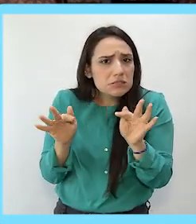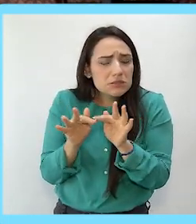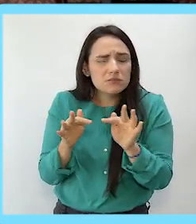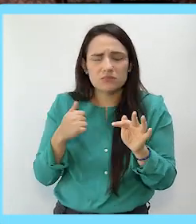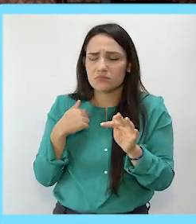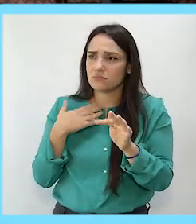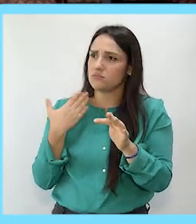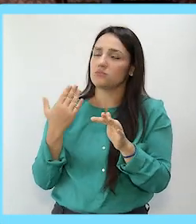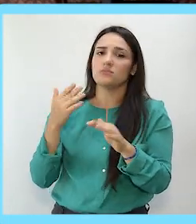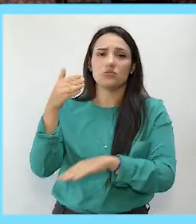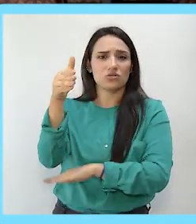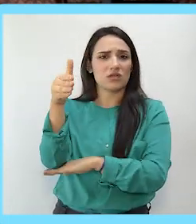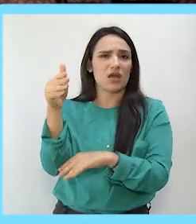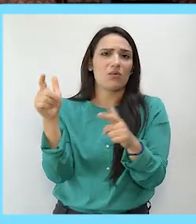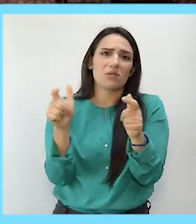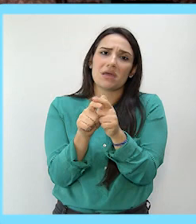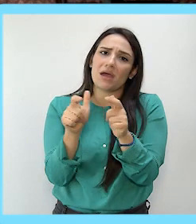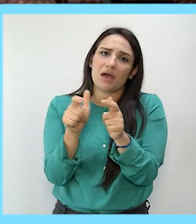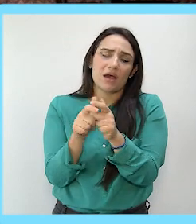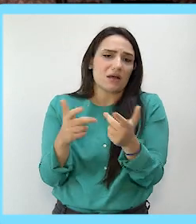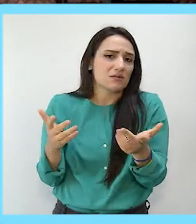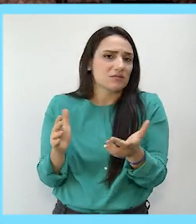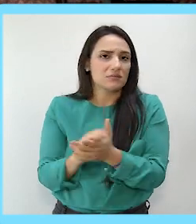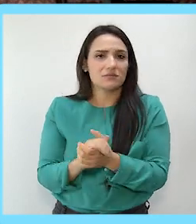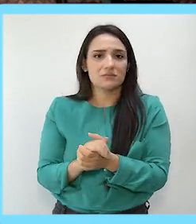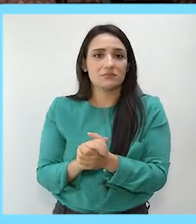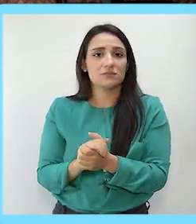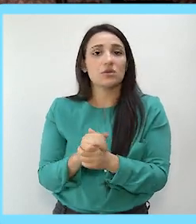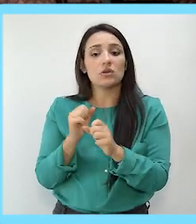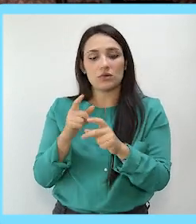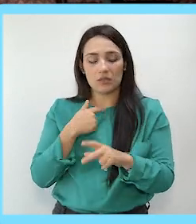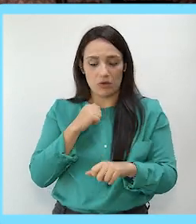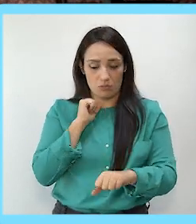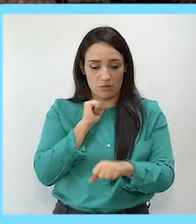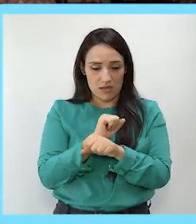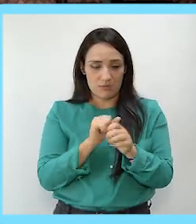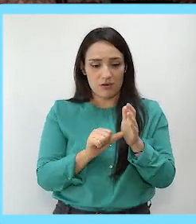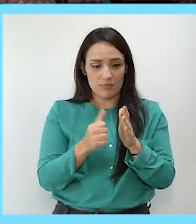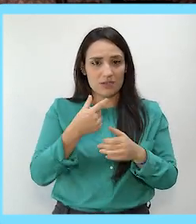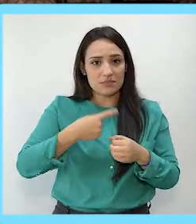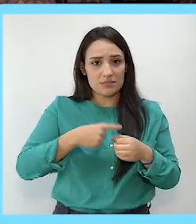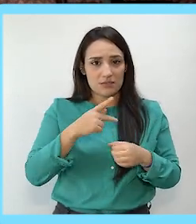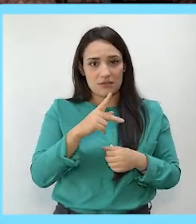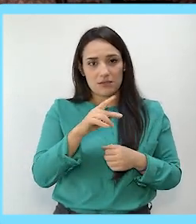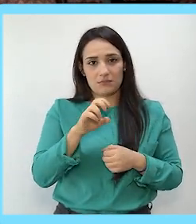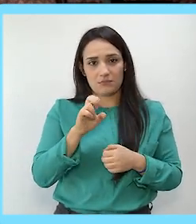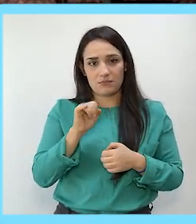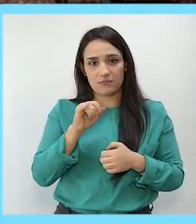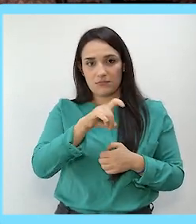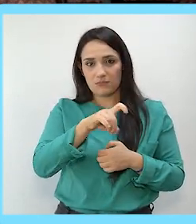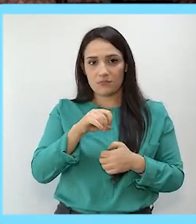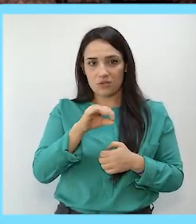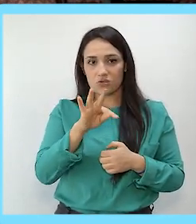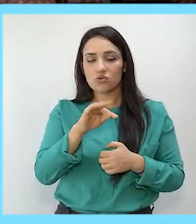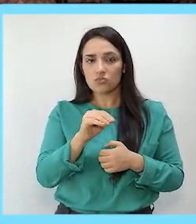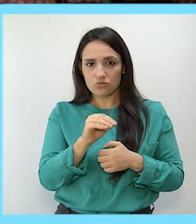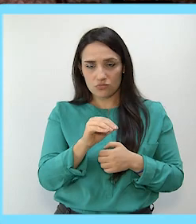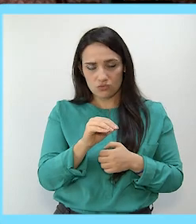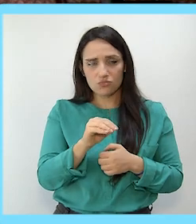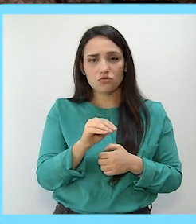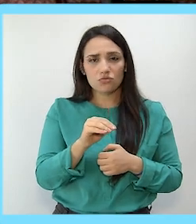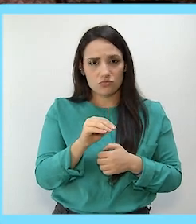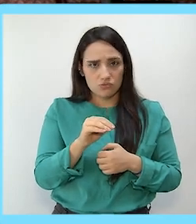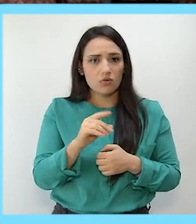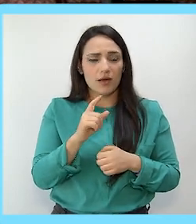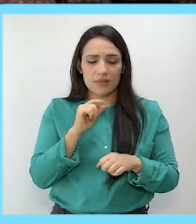pequena mesmo. Então, o hotel muito pequeno e a gente parou primeiro em Peixoto de Azevedo. Não tinha nenhum promotor lá ainda?